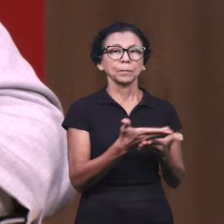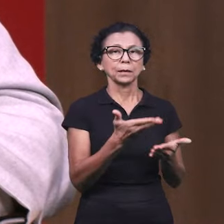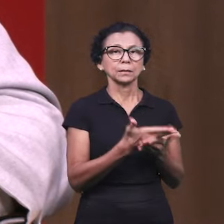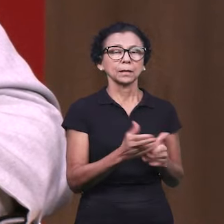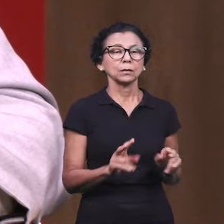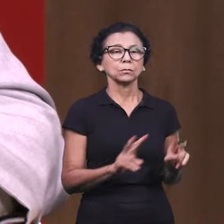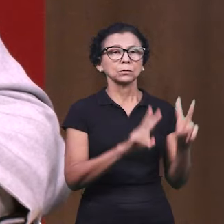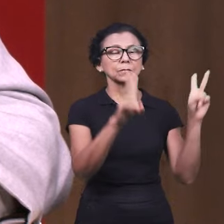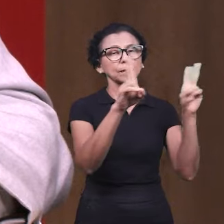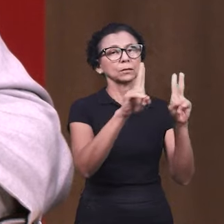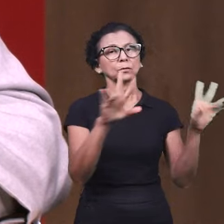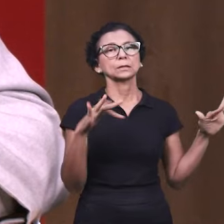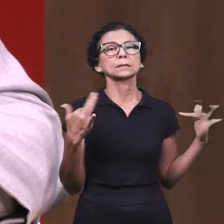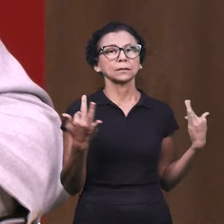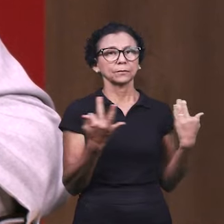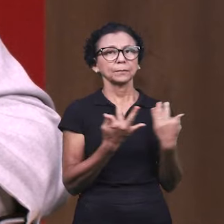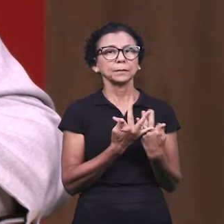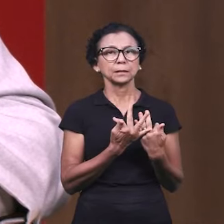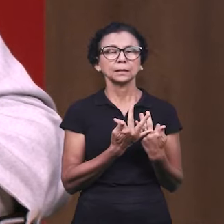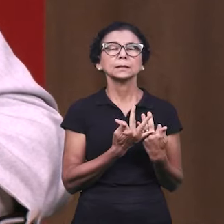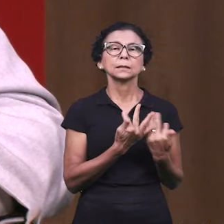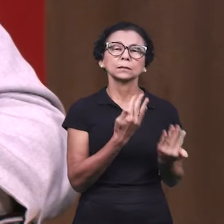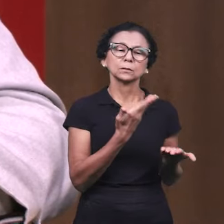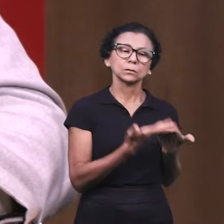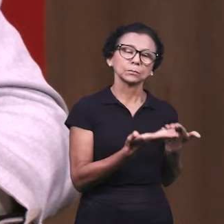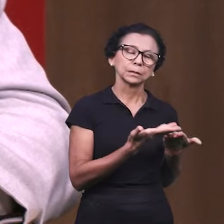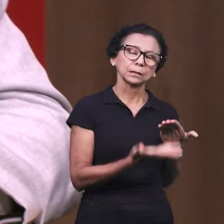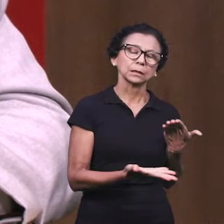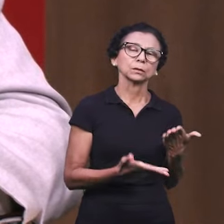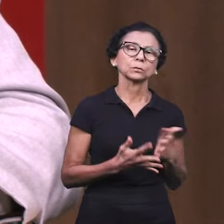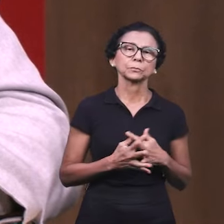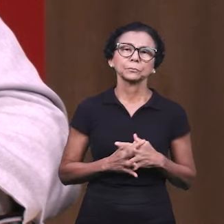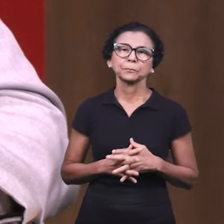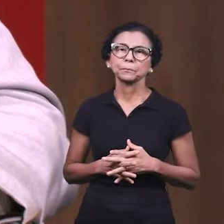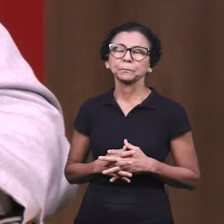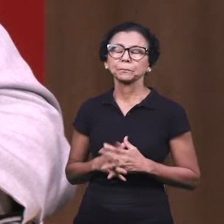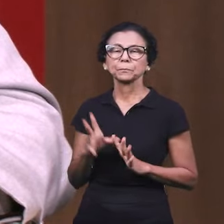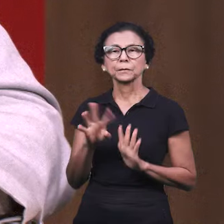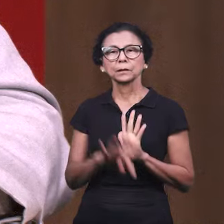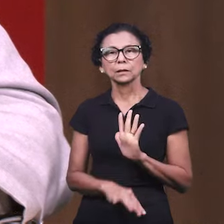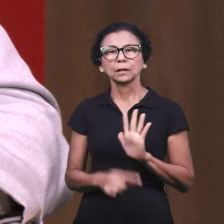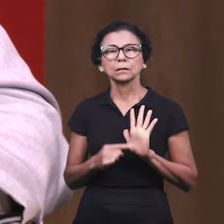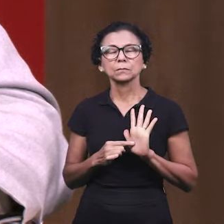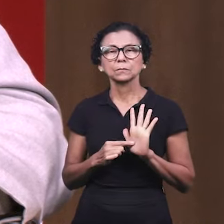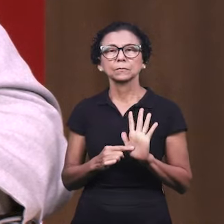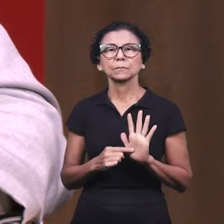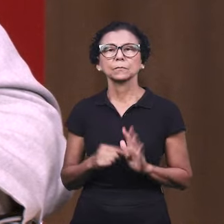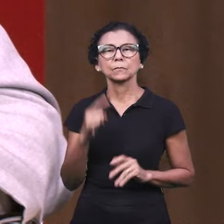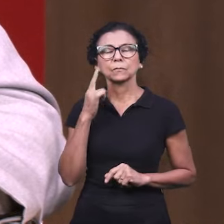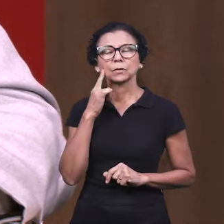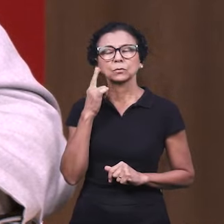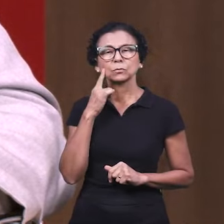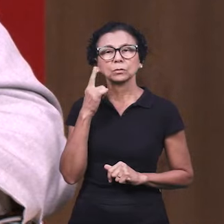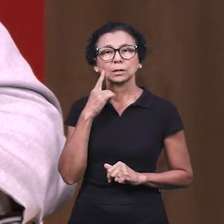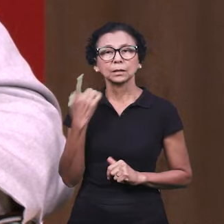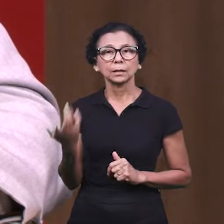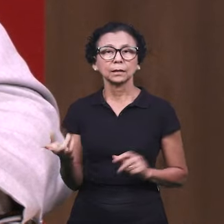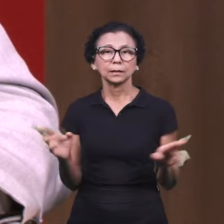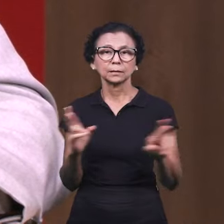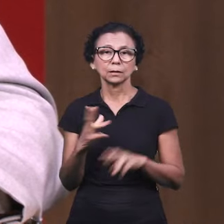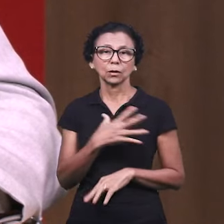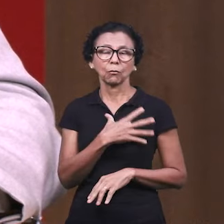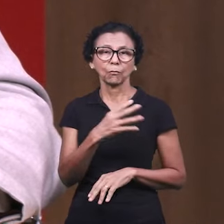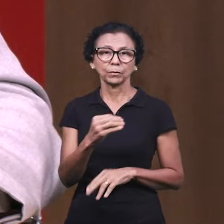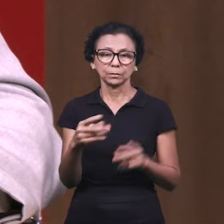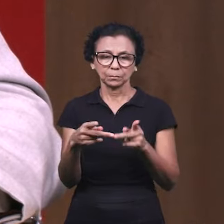a criou muitos estão perdendo Esse aspecto Então nesse texto eu vejo a questão do do do filho também sobre